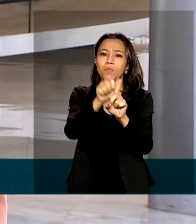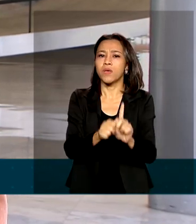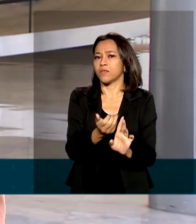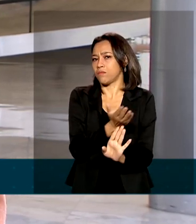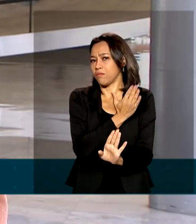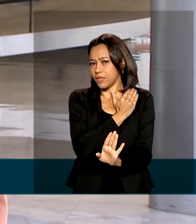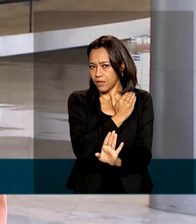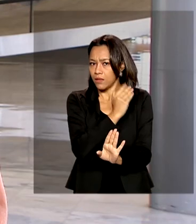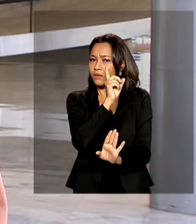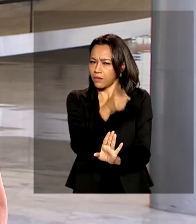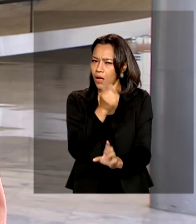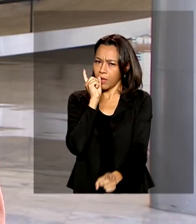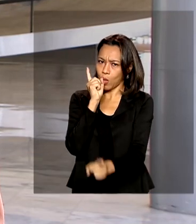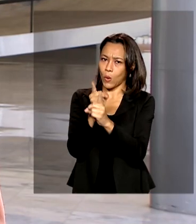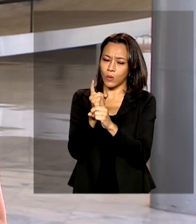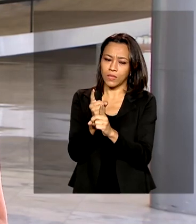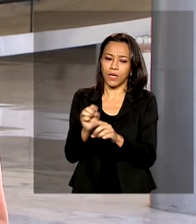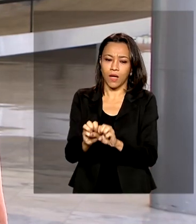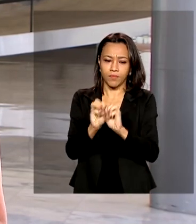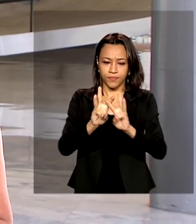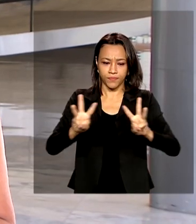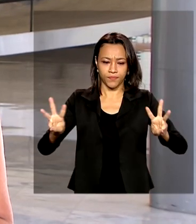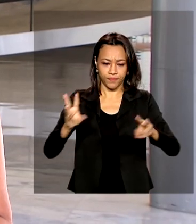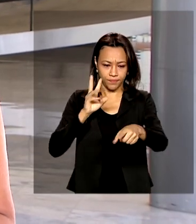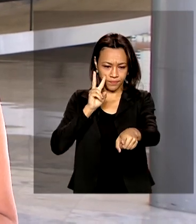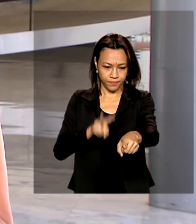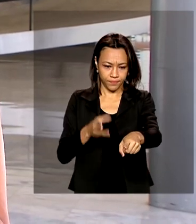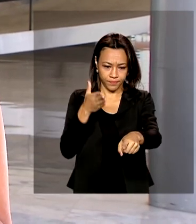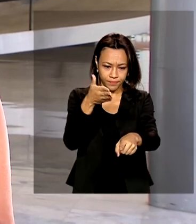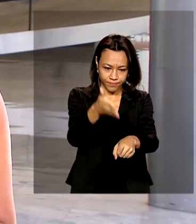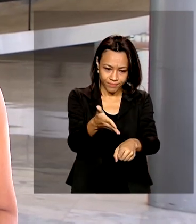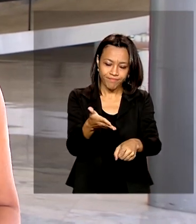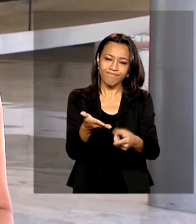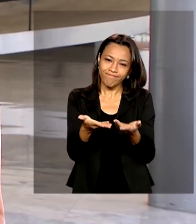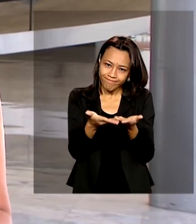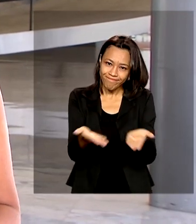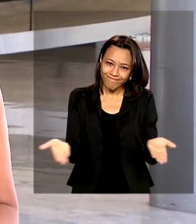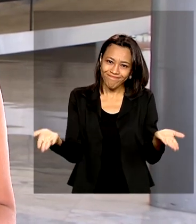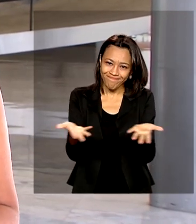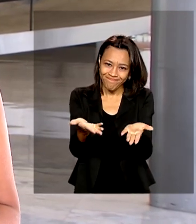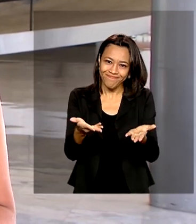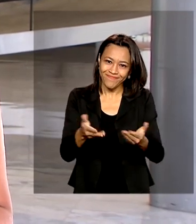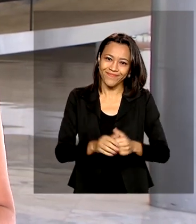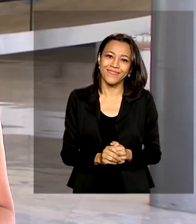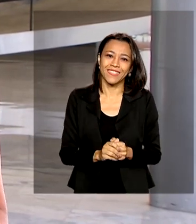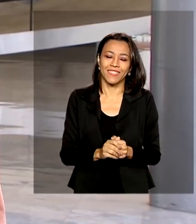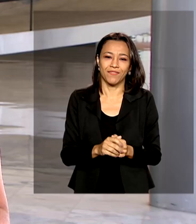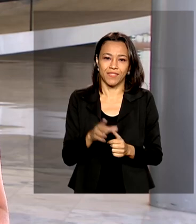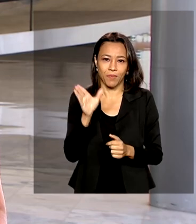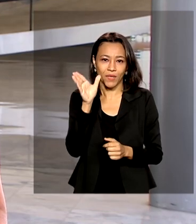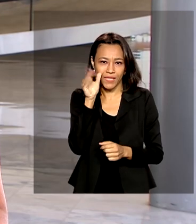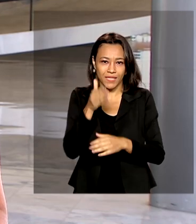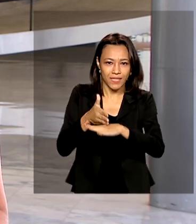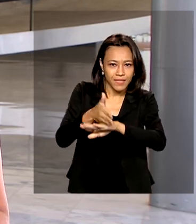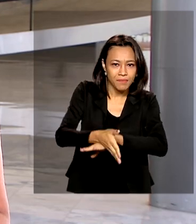pode ser encontrada na página do Instituto na internet. O endereço é esse que aparece aí na sua tela, www